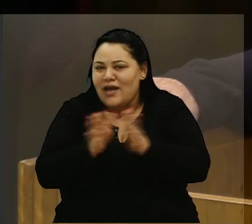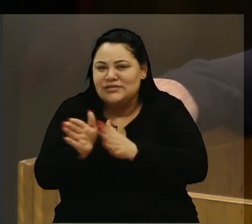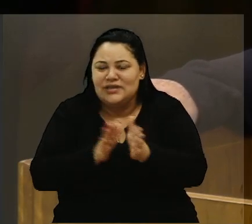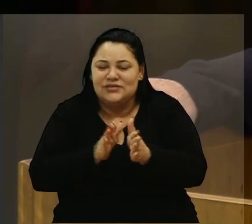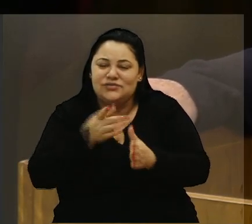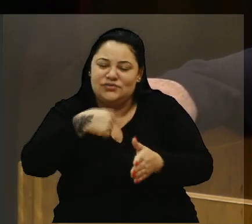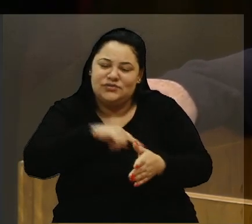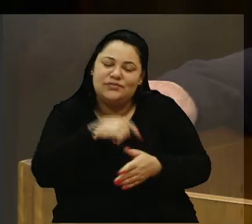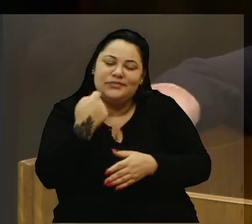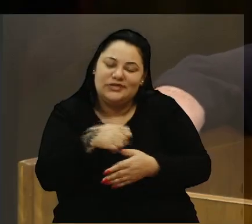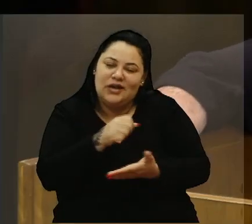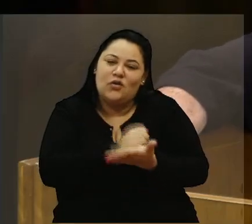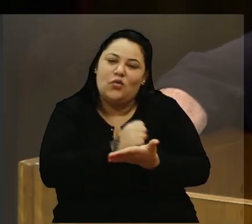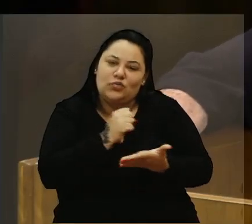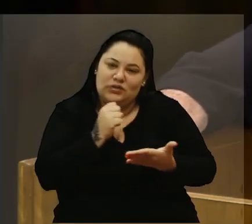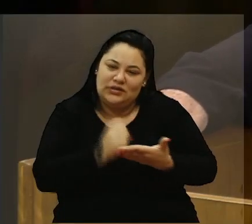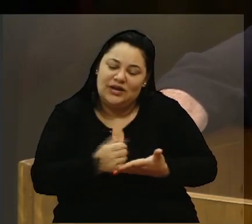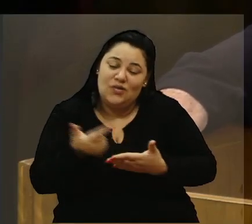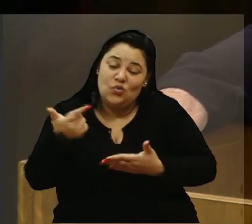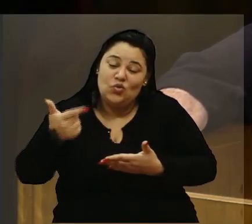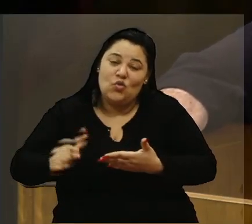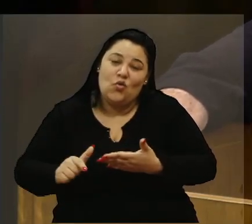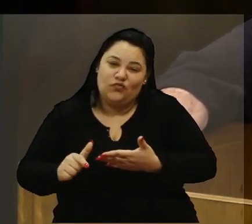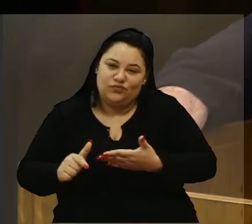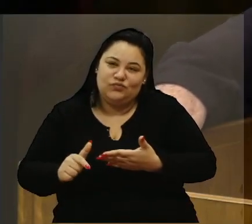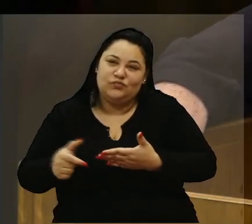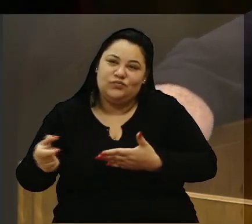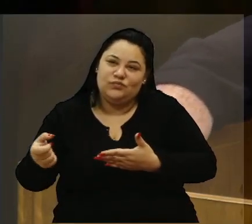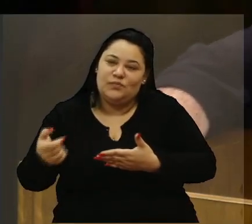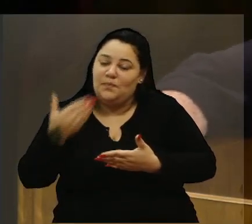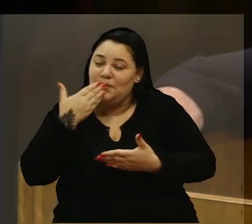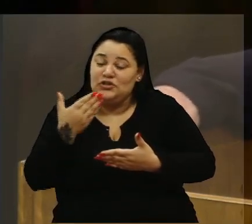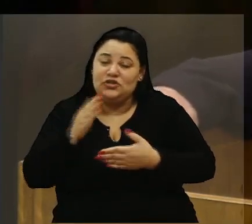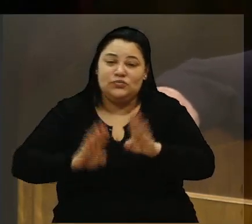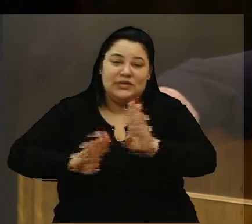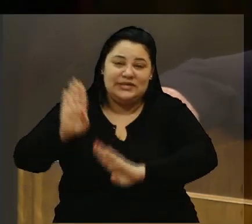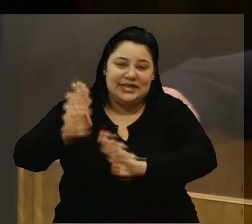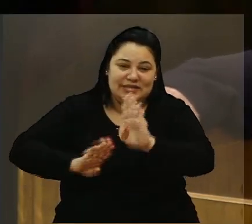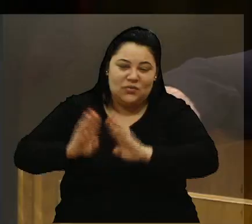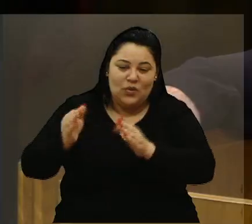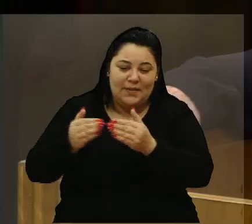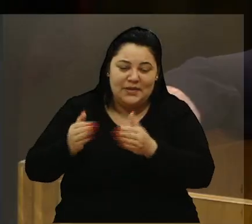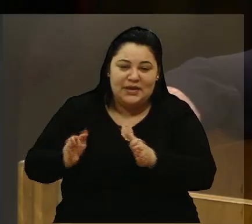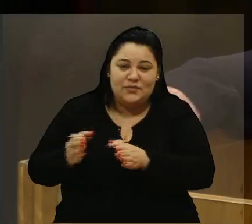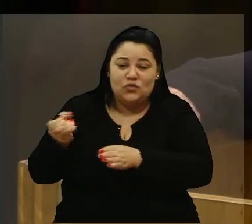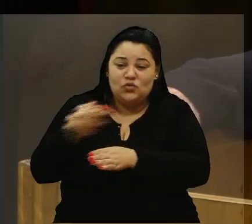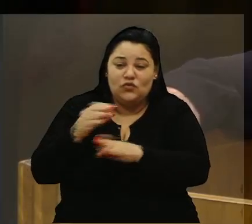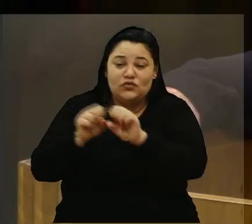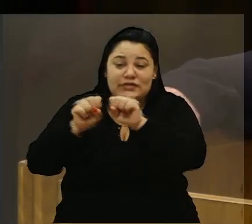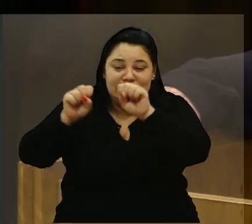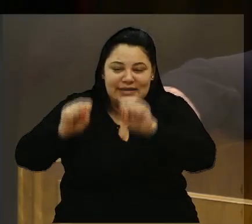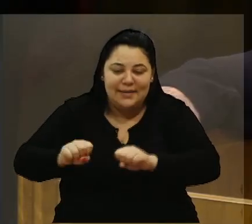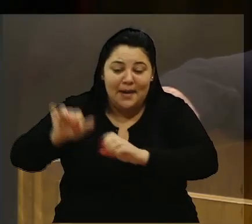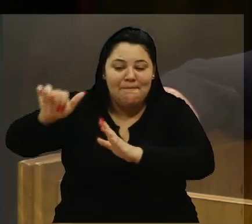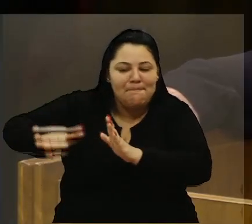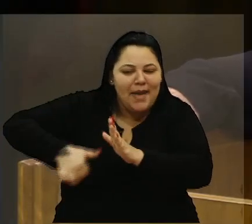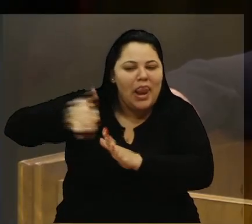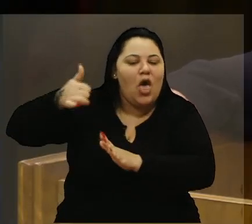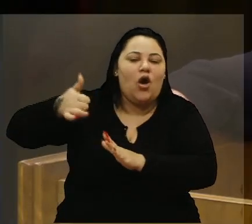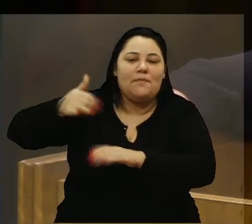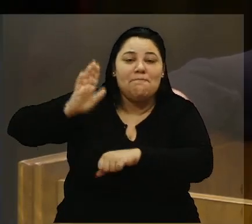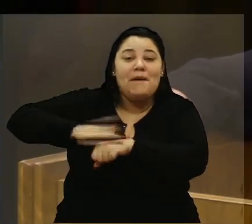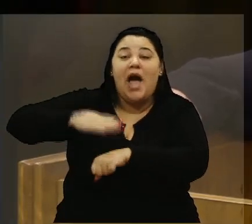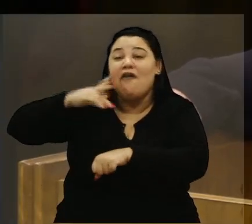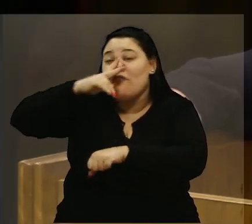acabar contratando licitar um novo software, né, mais aperfeiçoado, né, que já